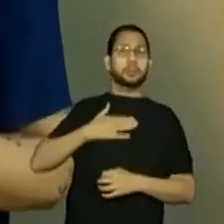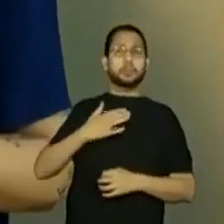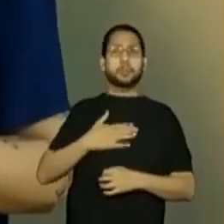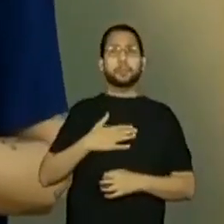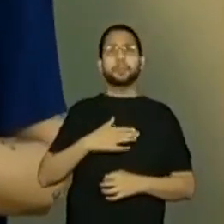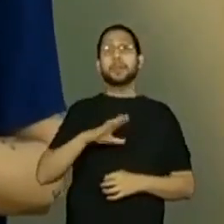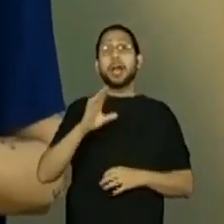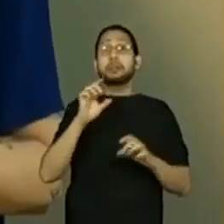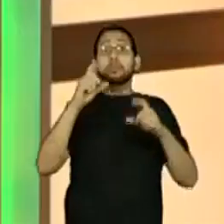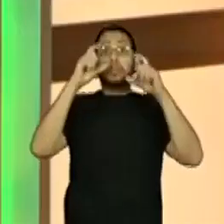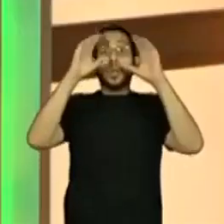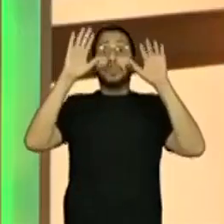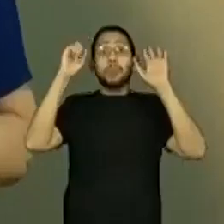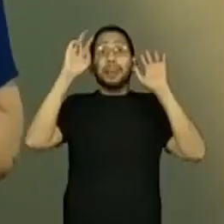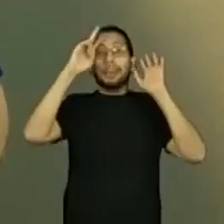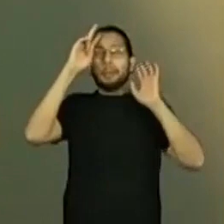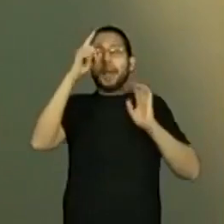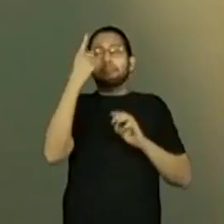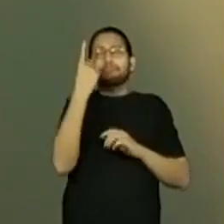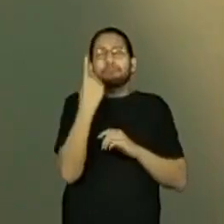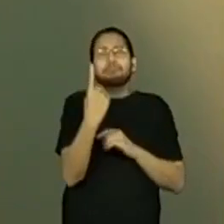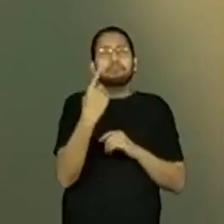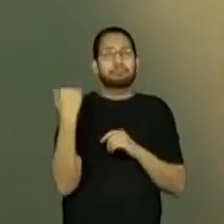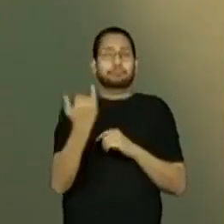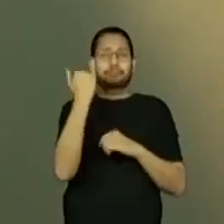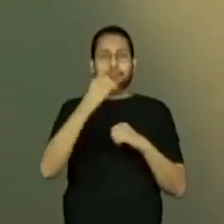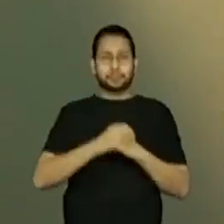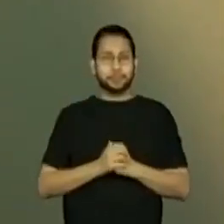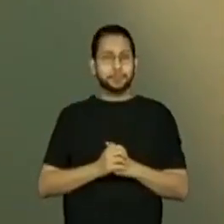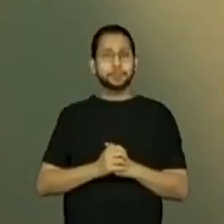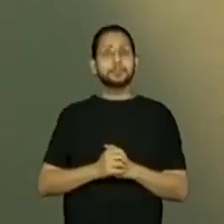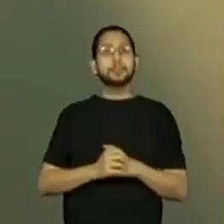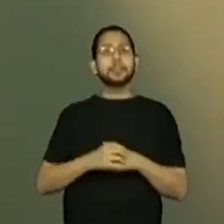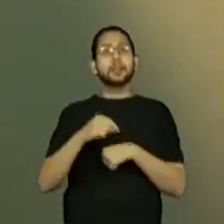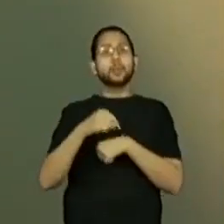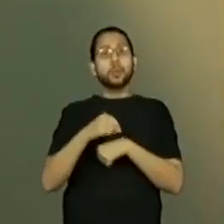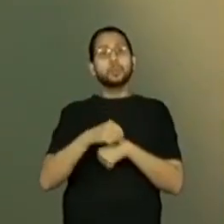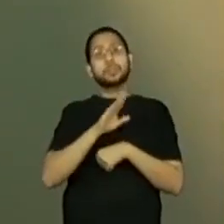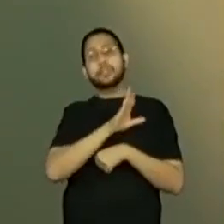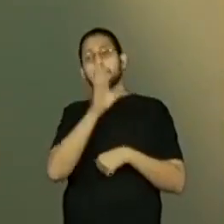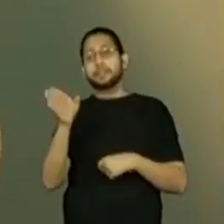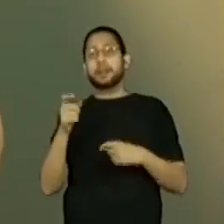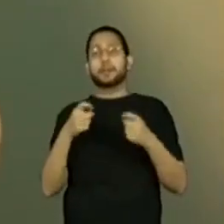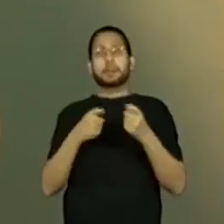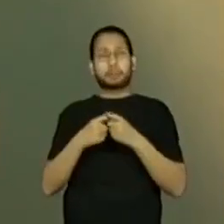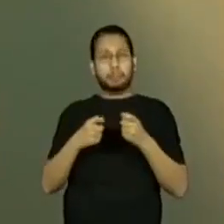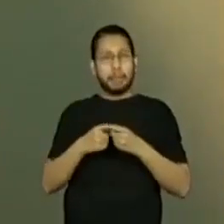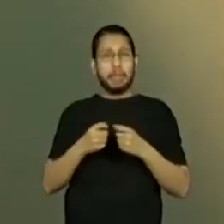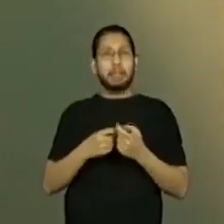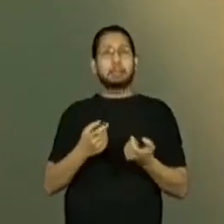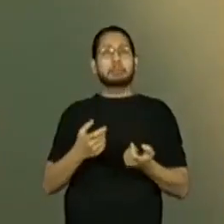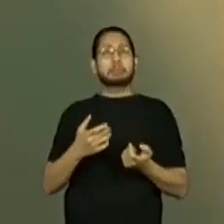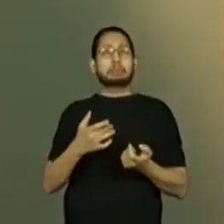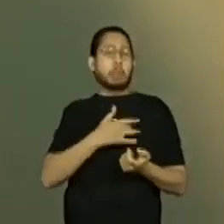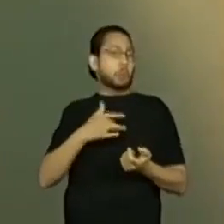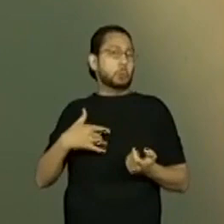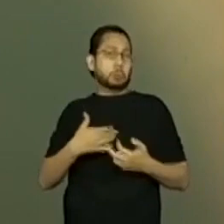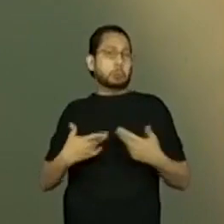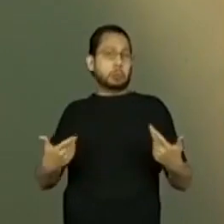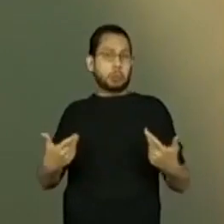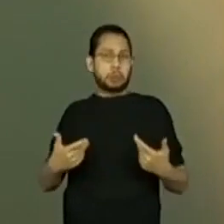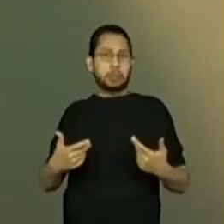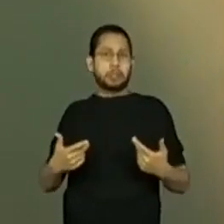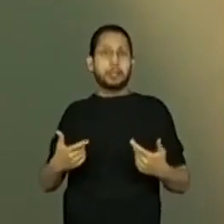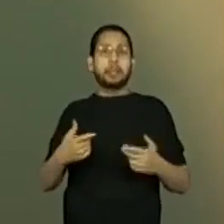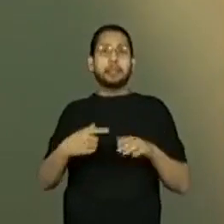Posso lembrá-los de uma coisa? Claro. Quando vocês vão passar no médico, no posto de saúde,